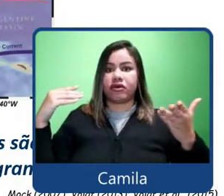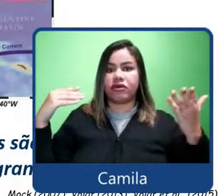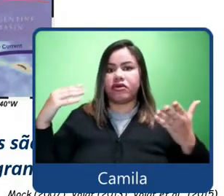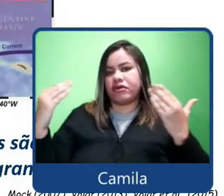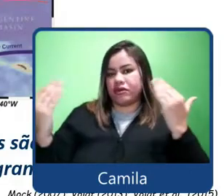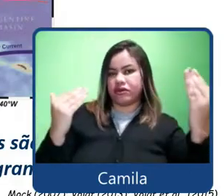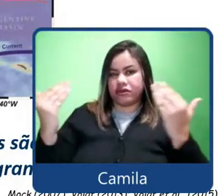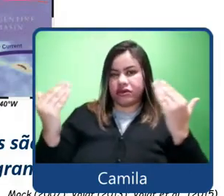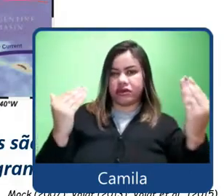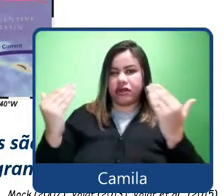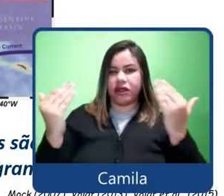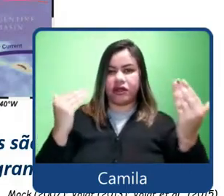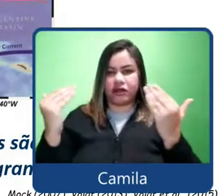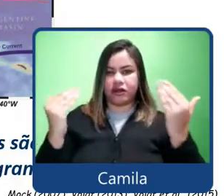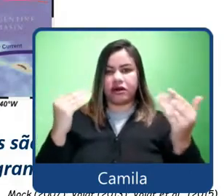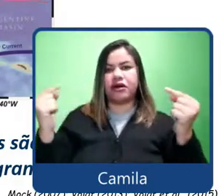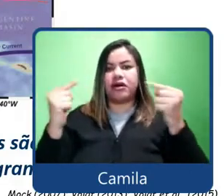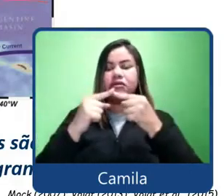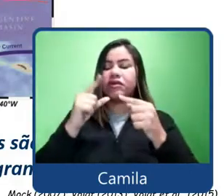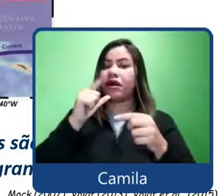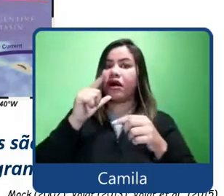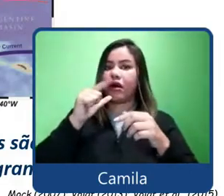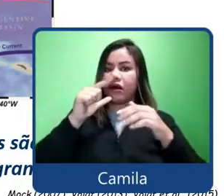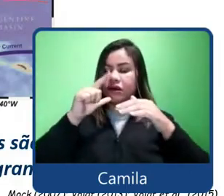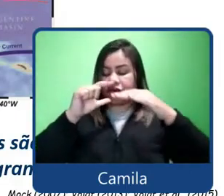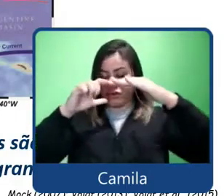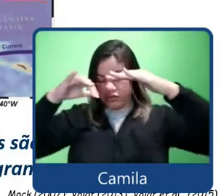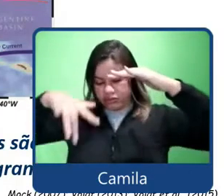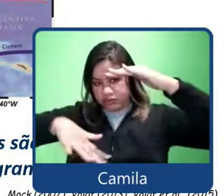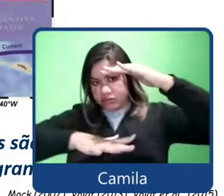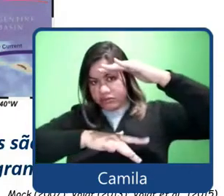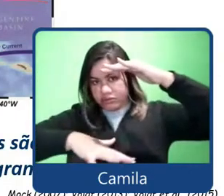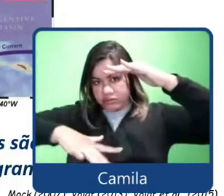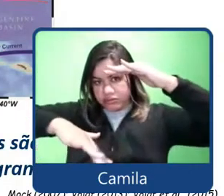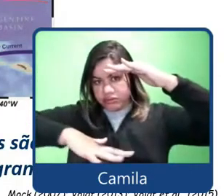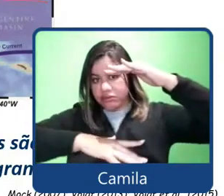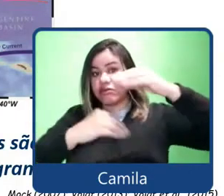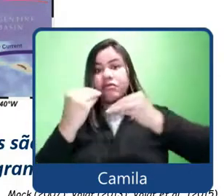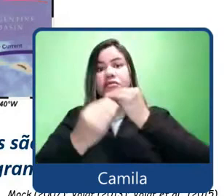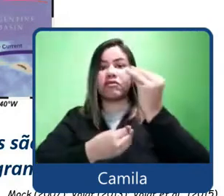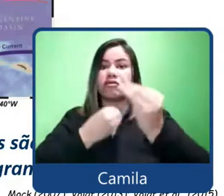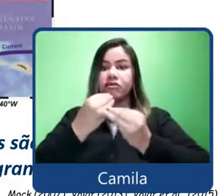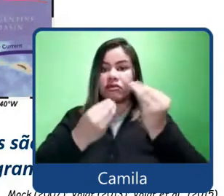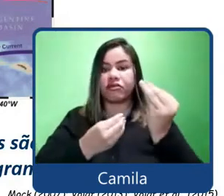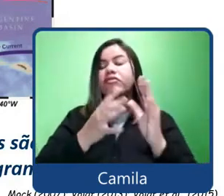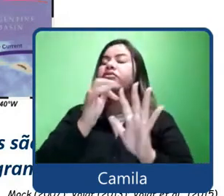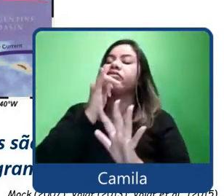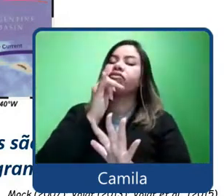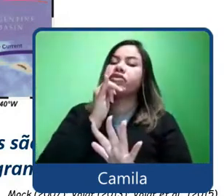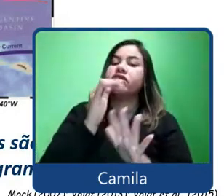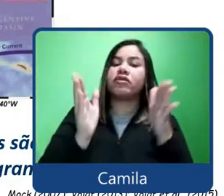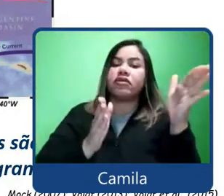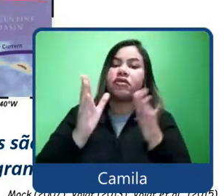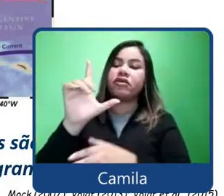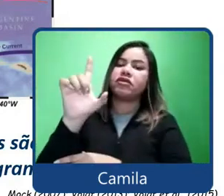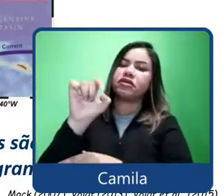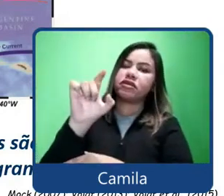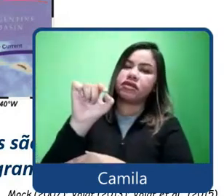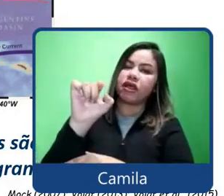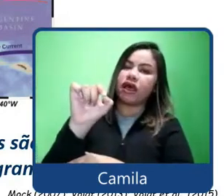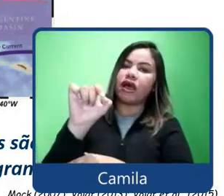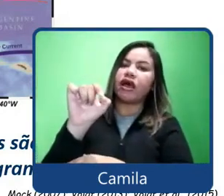do fundo dos oceanos. E nós pudemos reconstituir, por exemplo, que entre 10 mil anos e 6 mil anos antes do